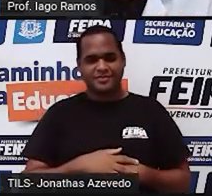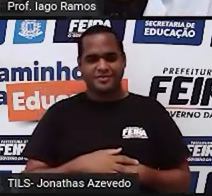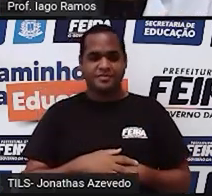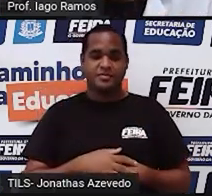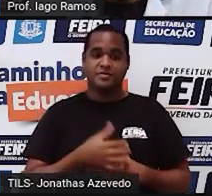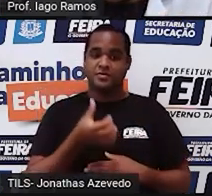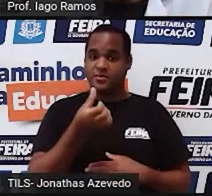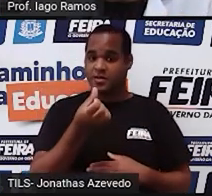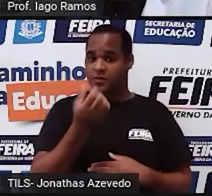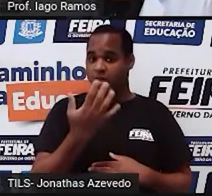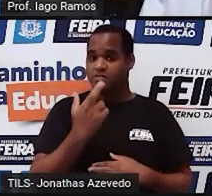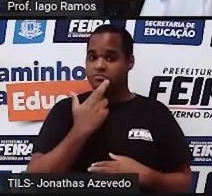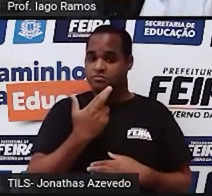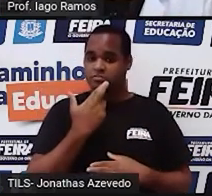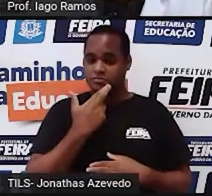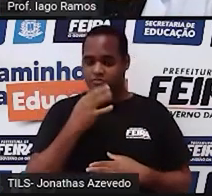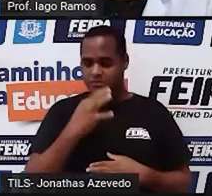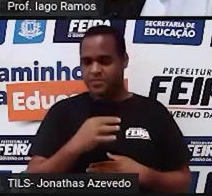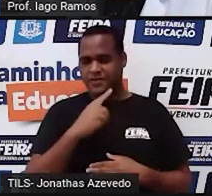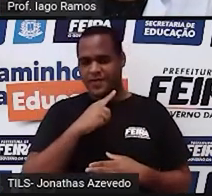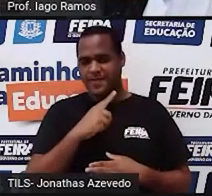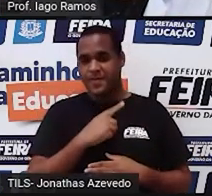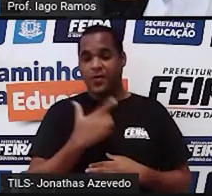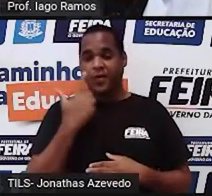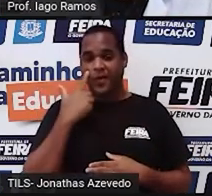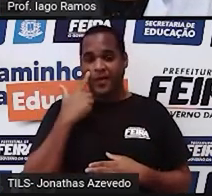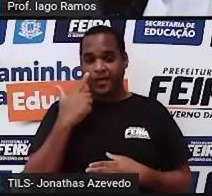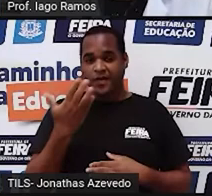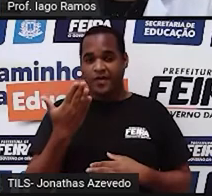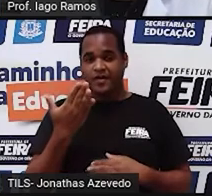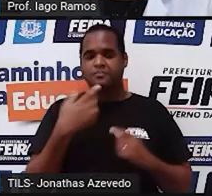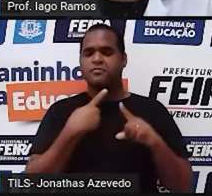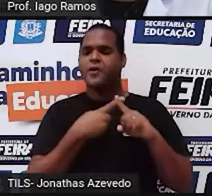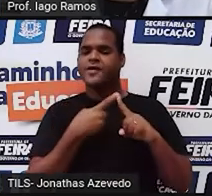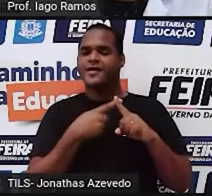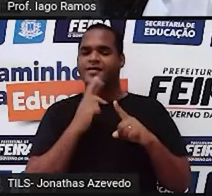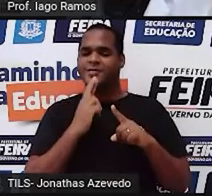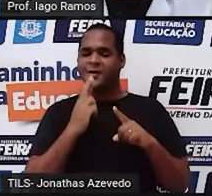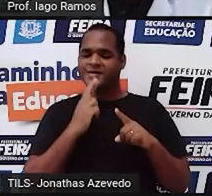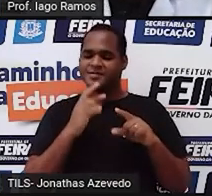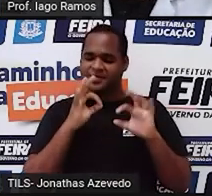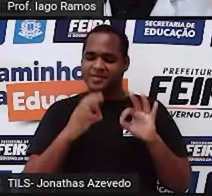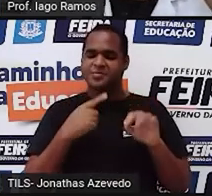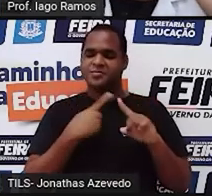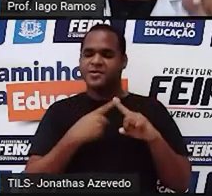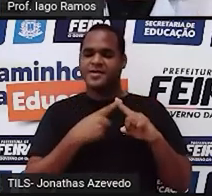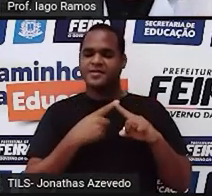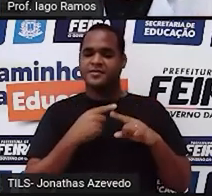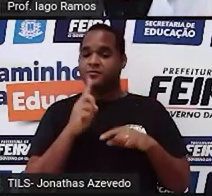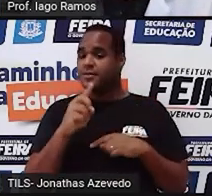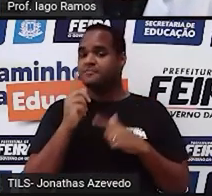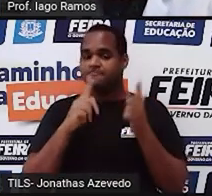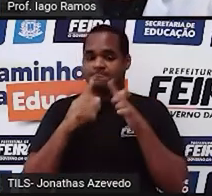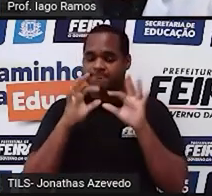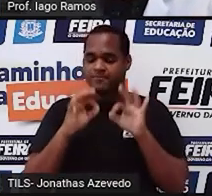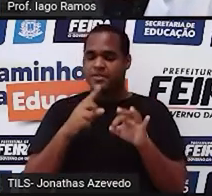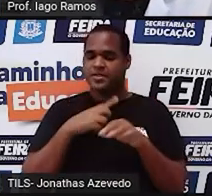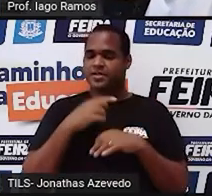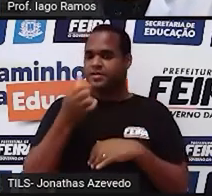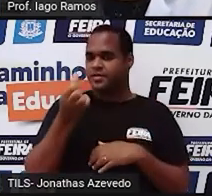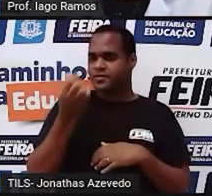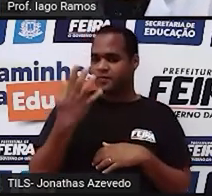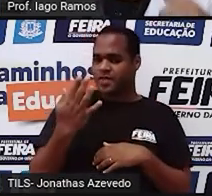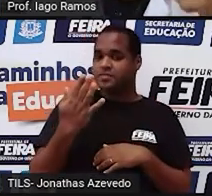64 é resposta ó e porque a resposta porque se você fizer raiz quadrada de